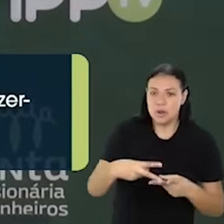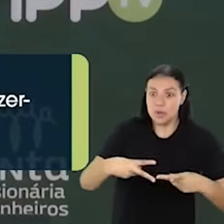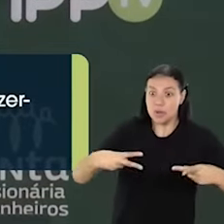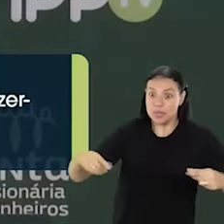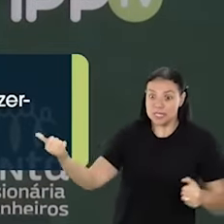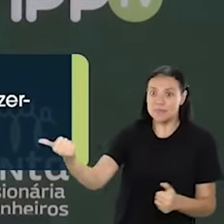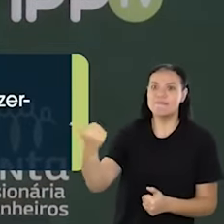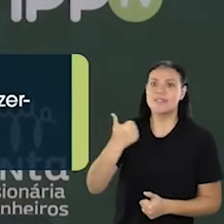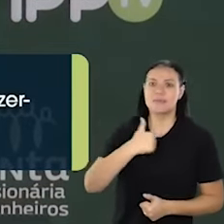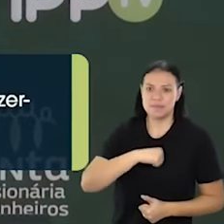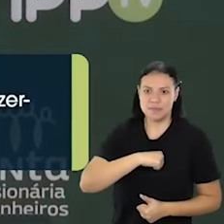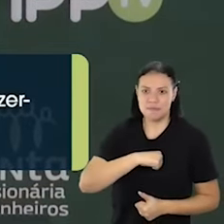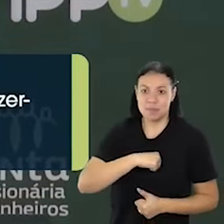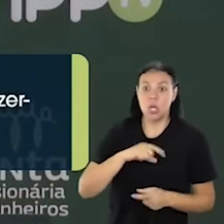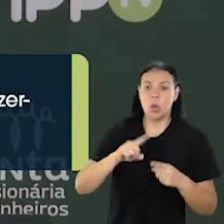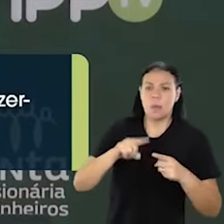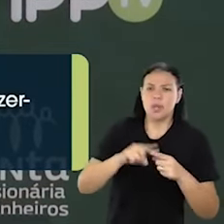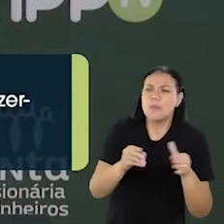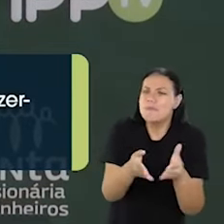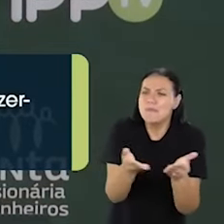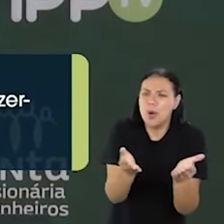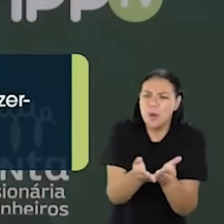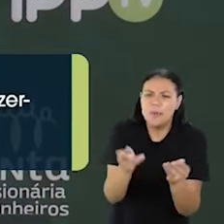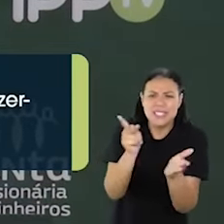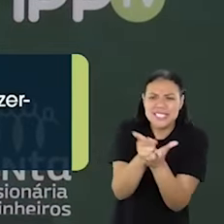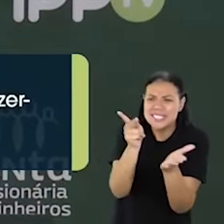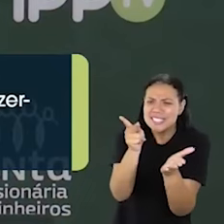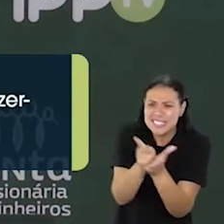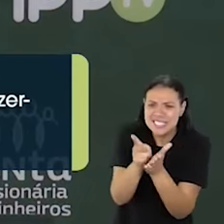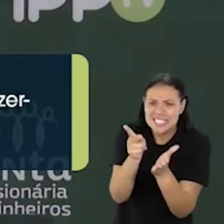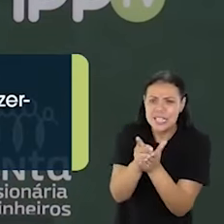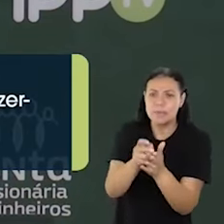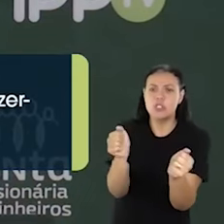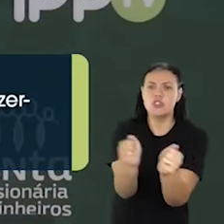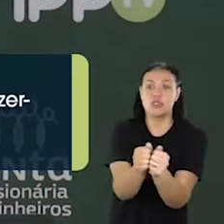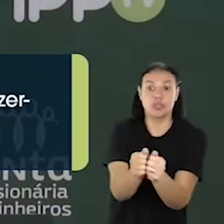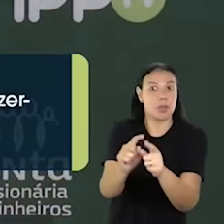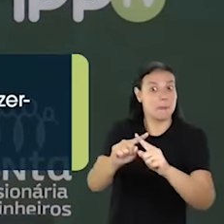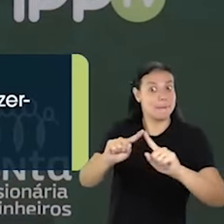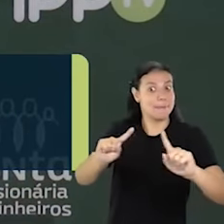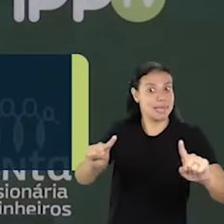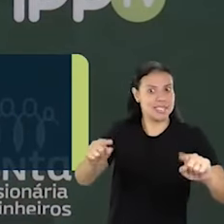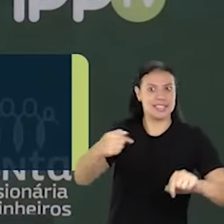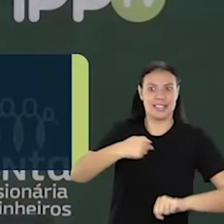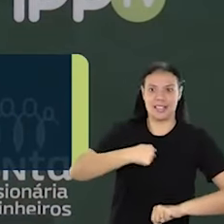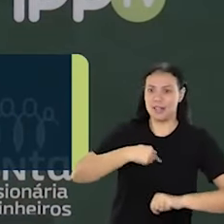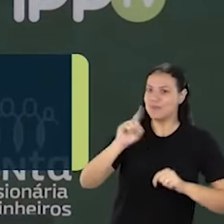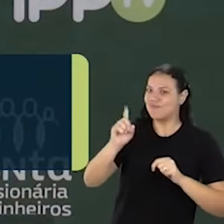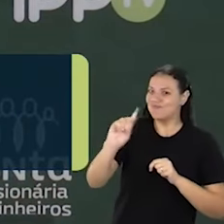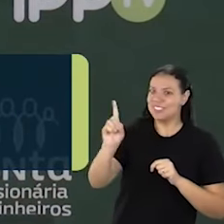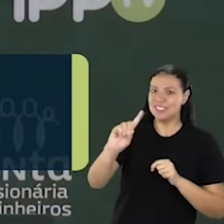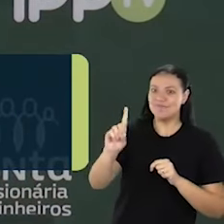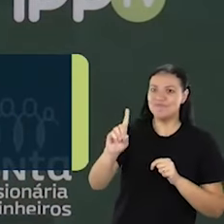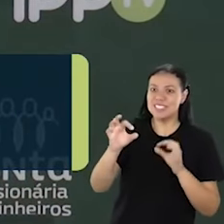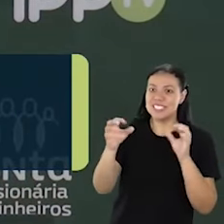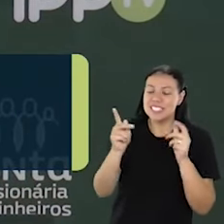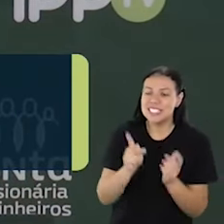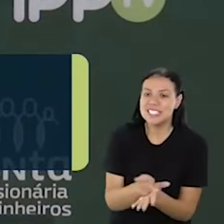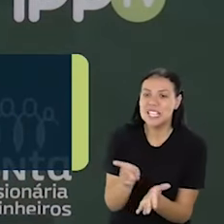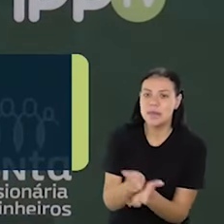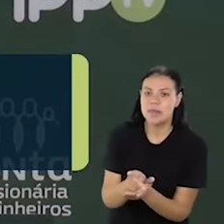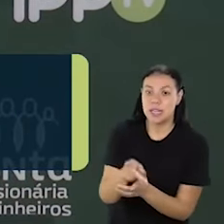os tendes convosco, e quando quiserdes, podeis fazer-lhes bem, mas a mim nem sempre me tendes. Ela fez o que pôde,